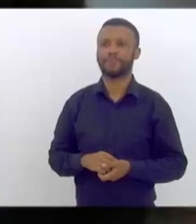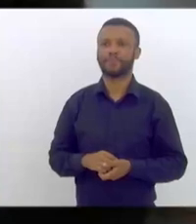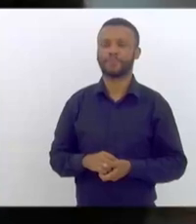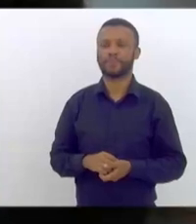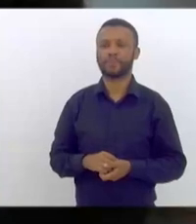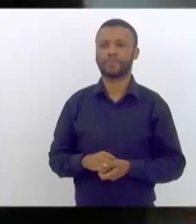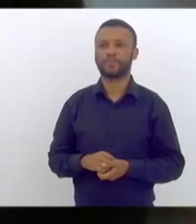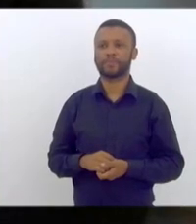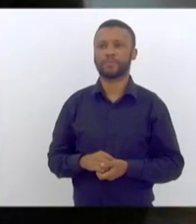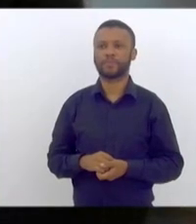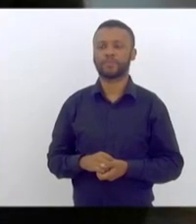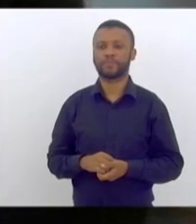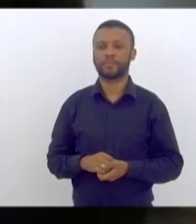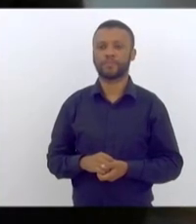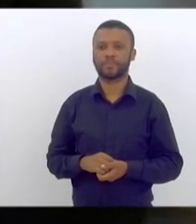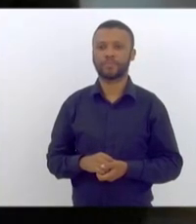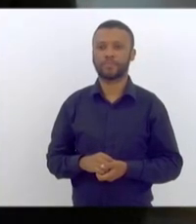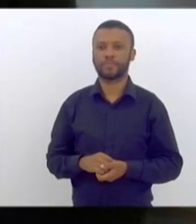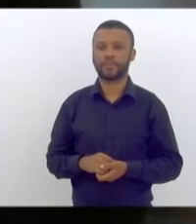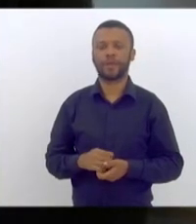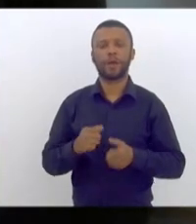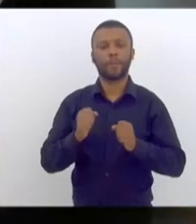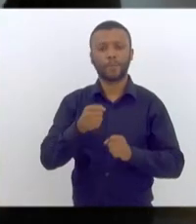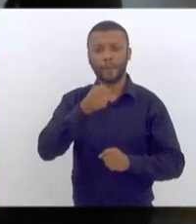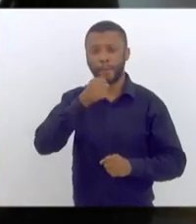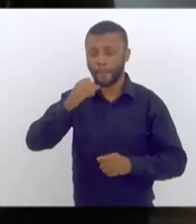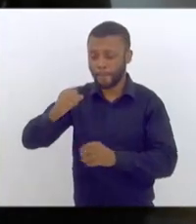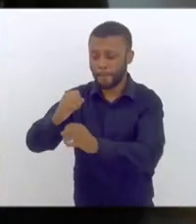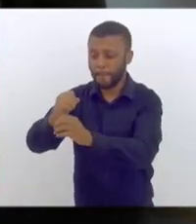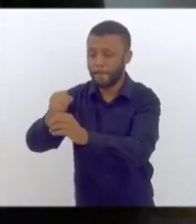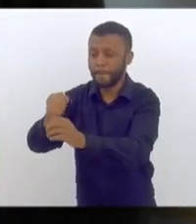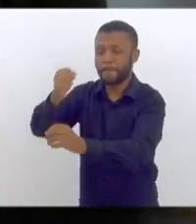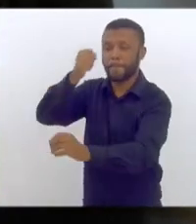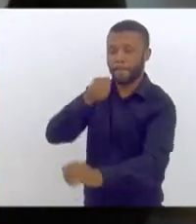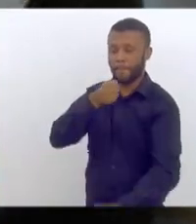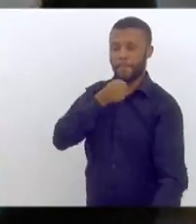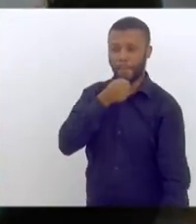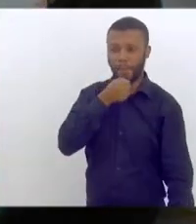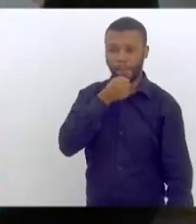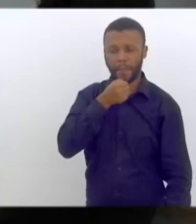ele não tá preso não é isso